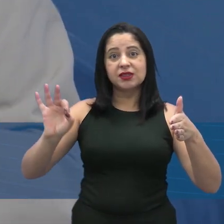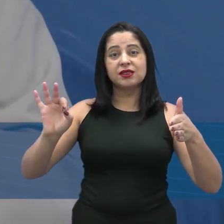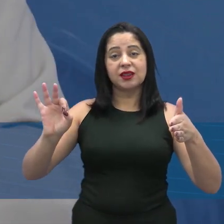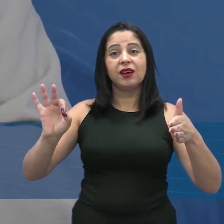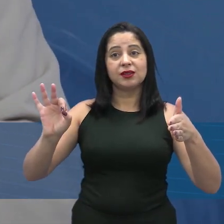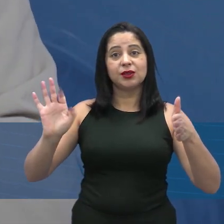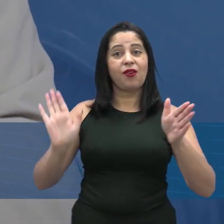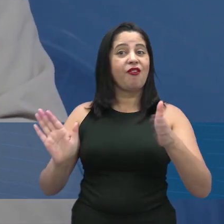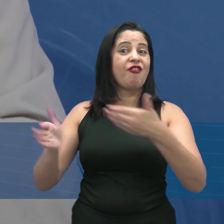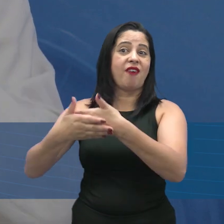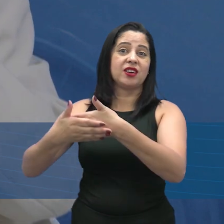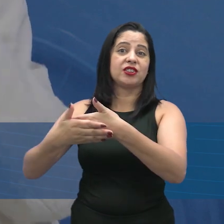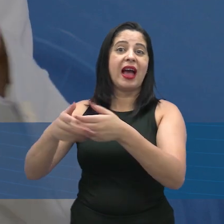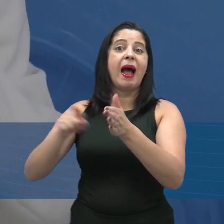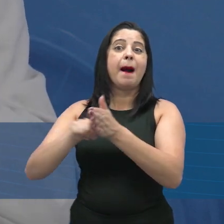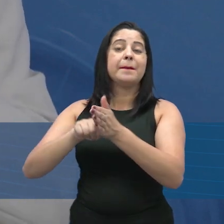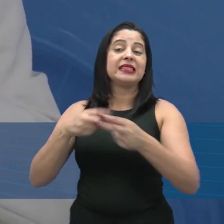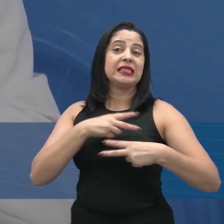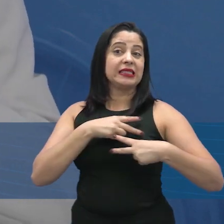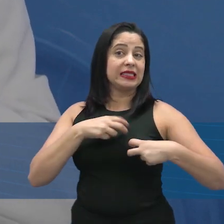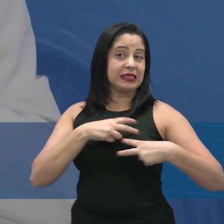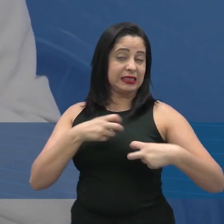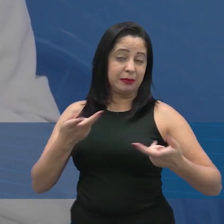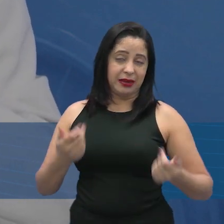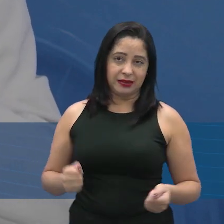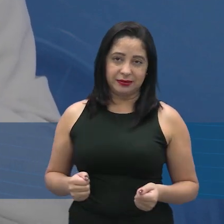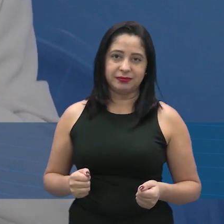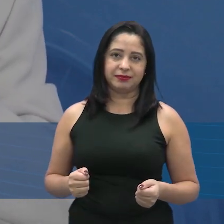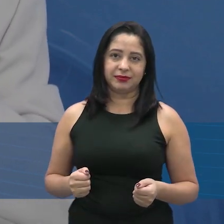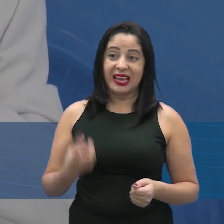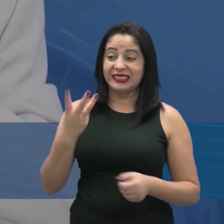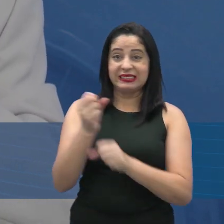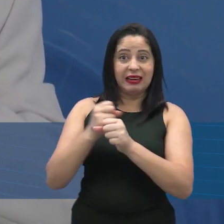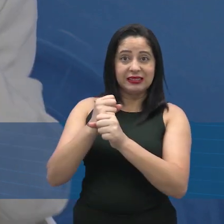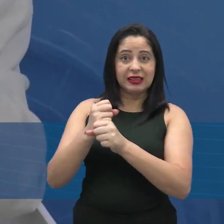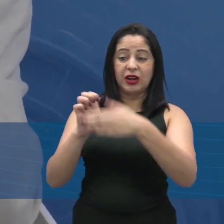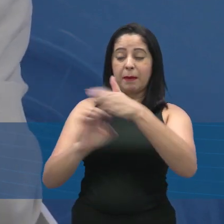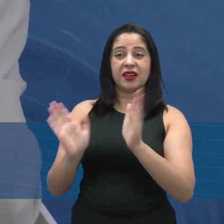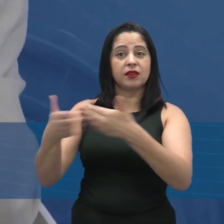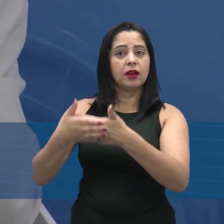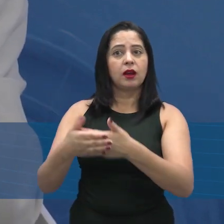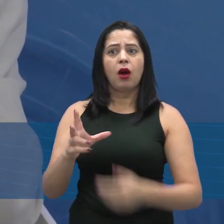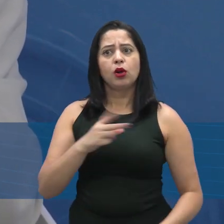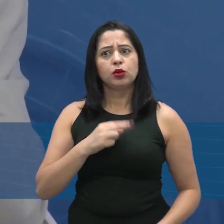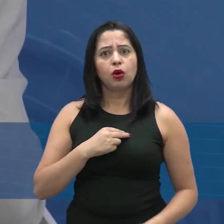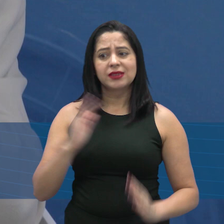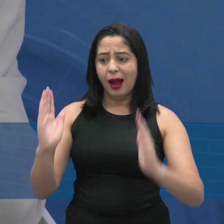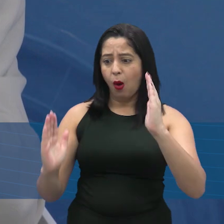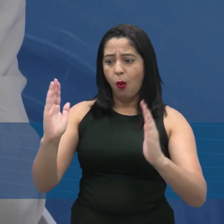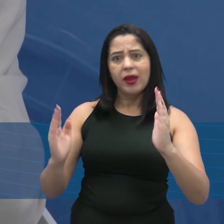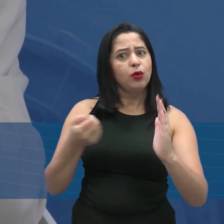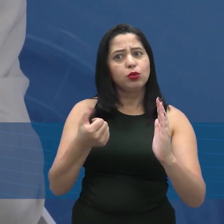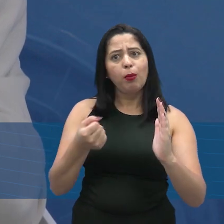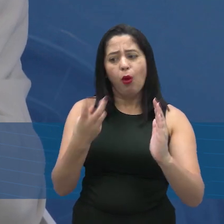próprio Sebrae, acaba se extinguindo em 3 anos. E aí você diria, professor, mas é muito curto o período. É muito